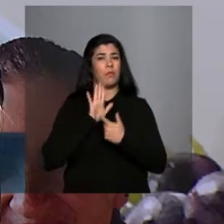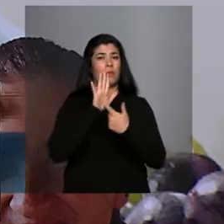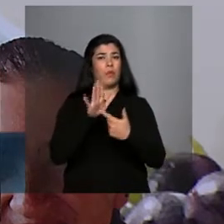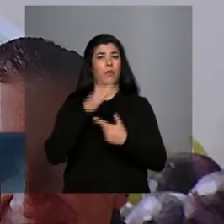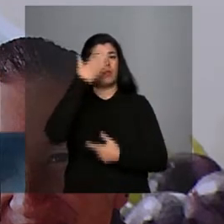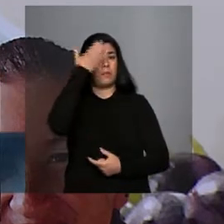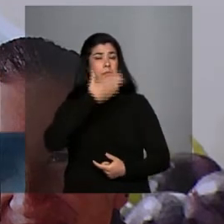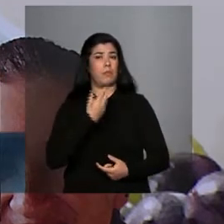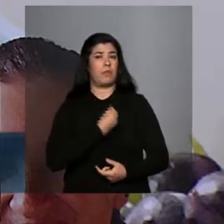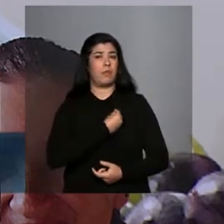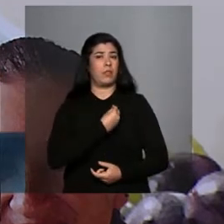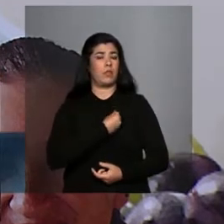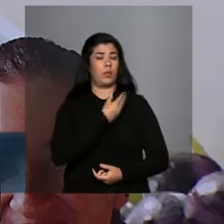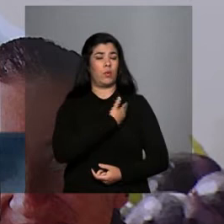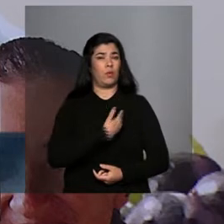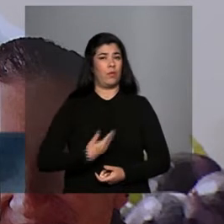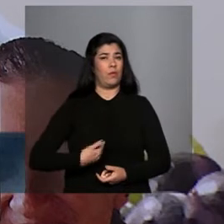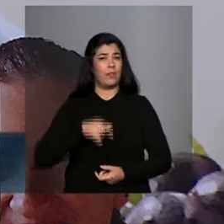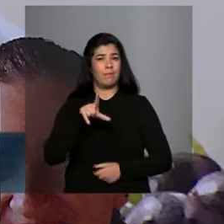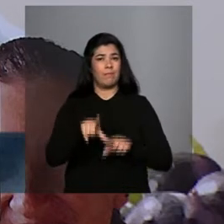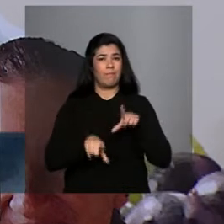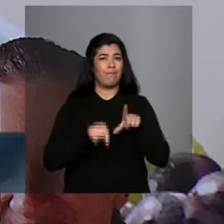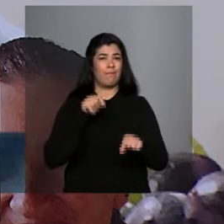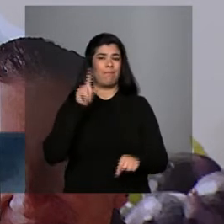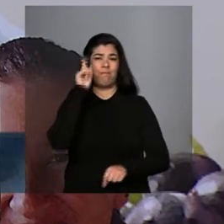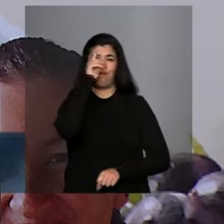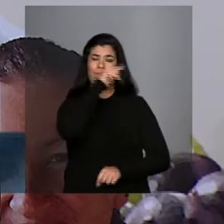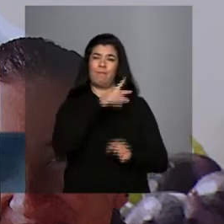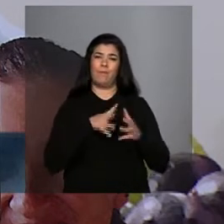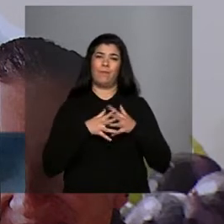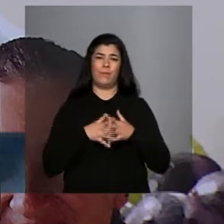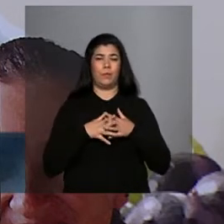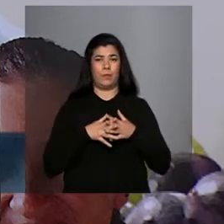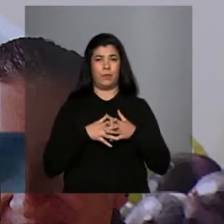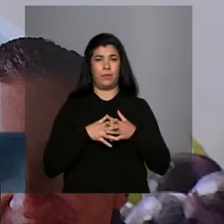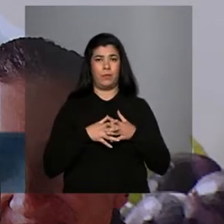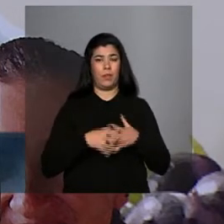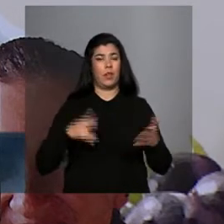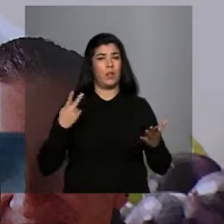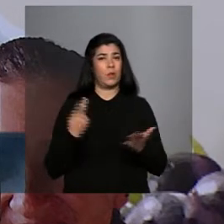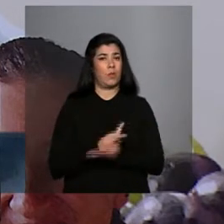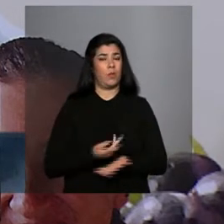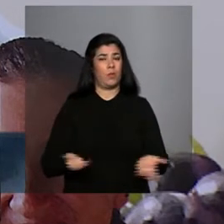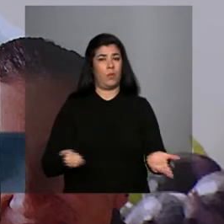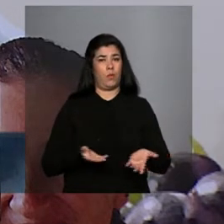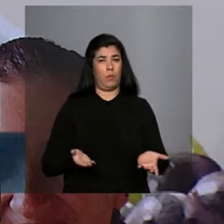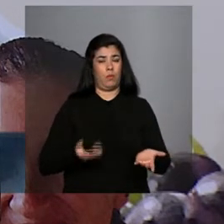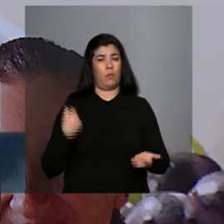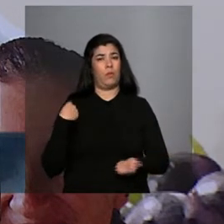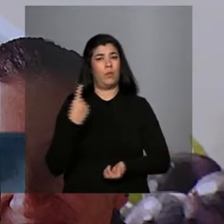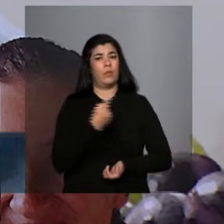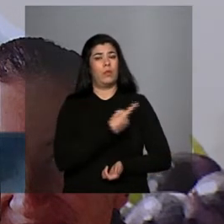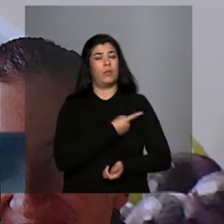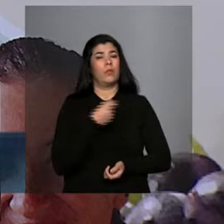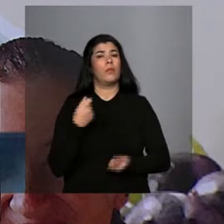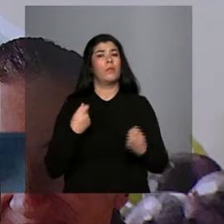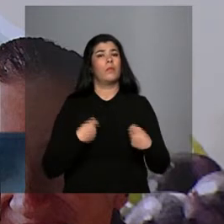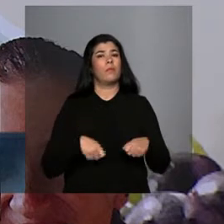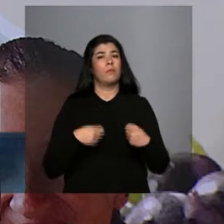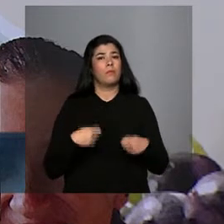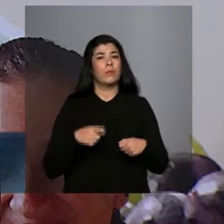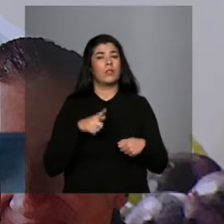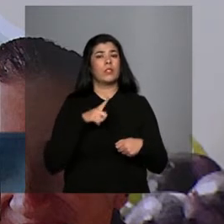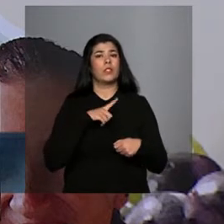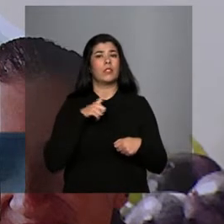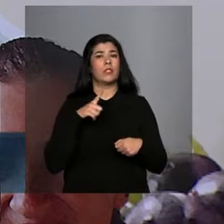governos escolhas muito complexas. Nesses momentos, nós somos